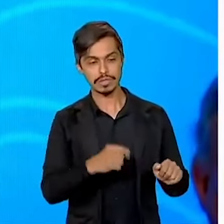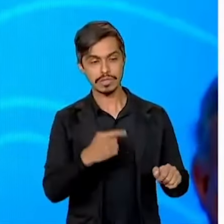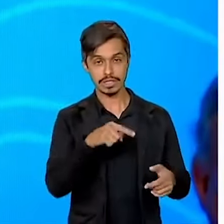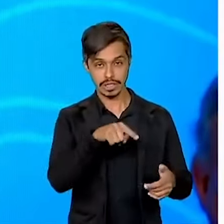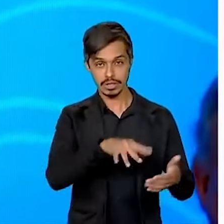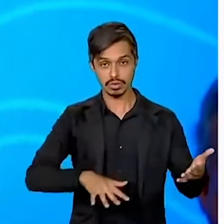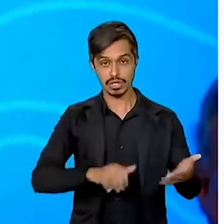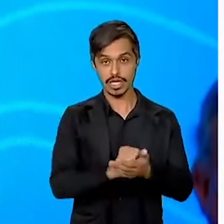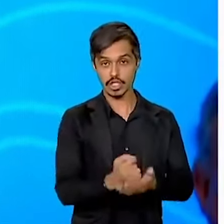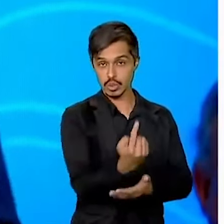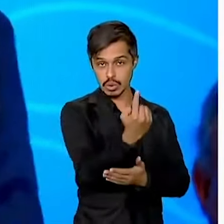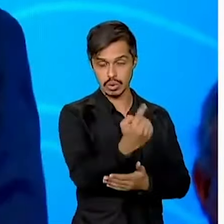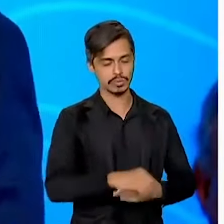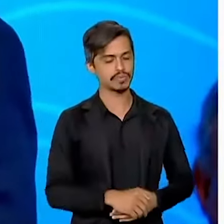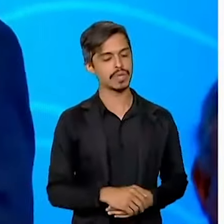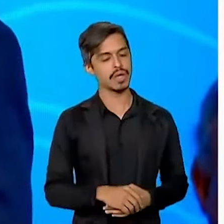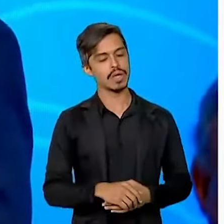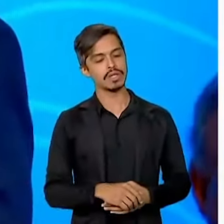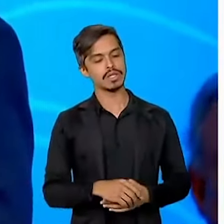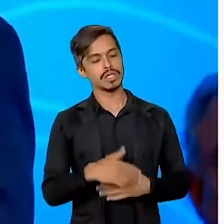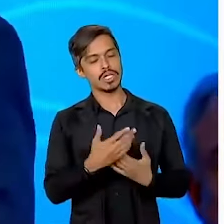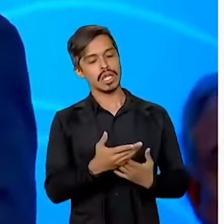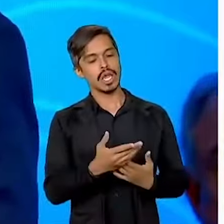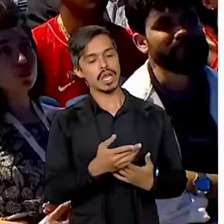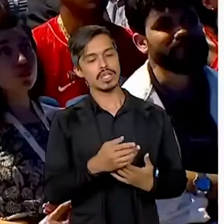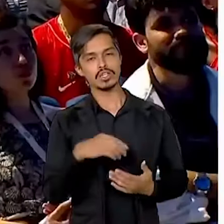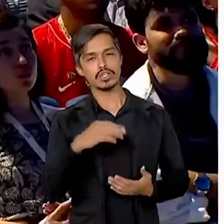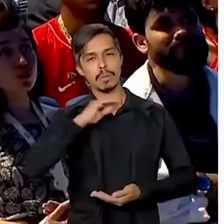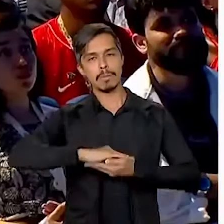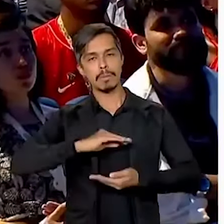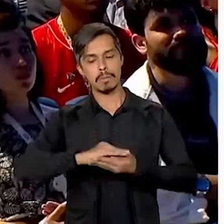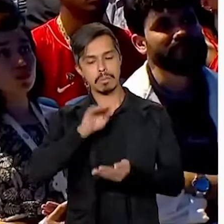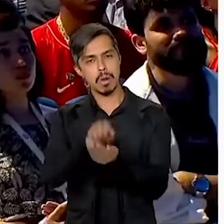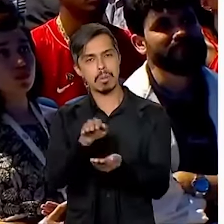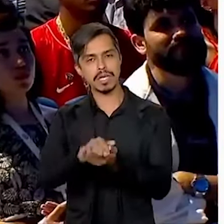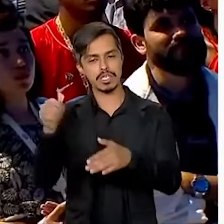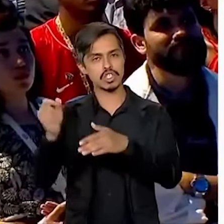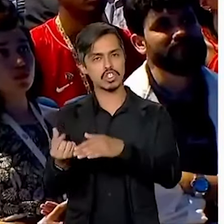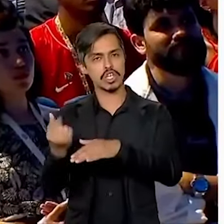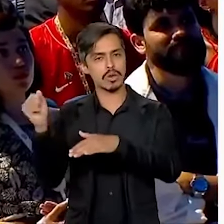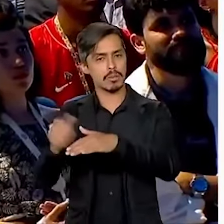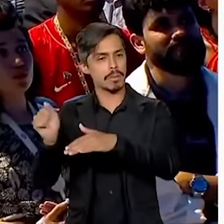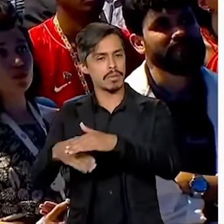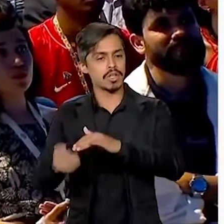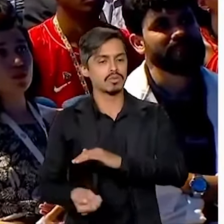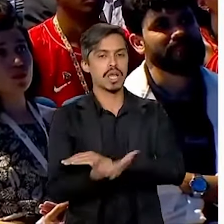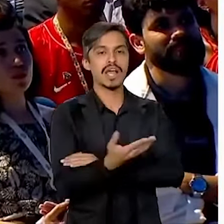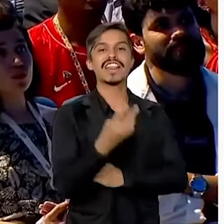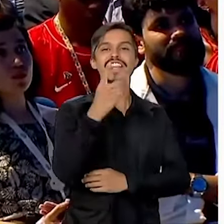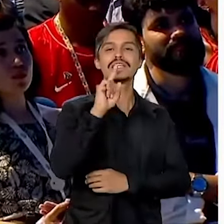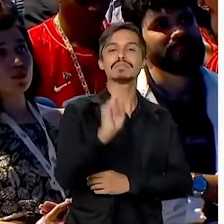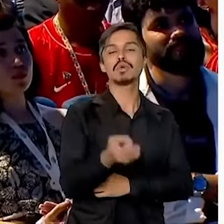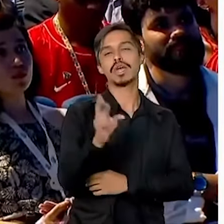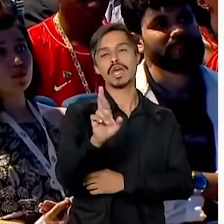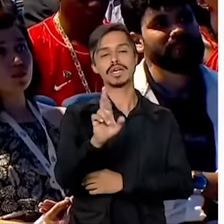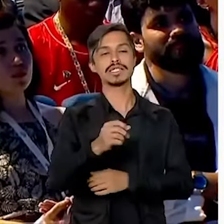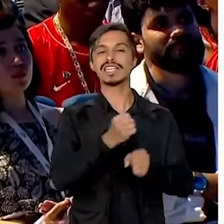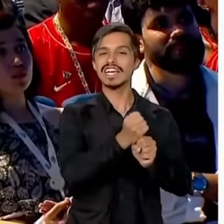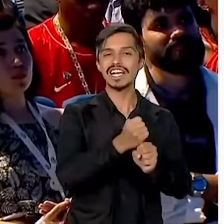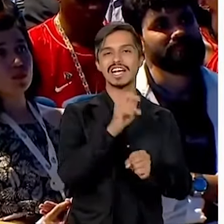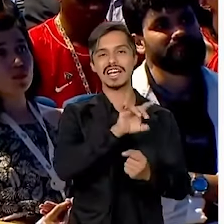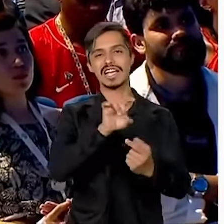Único. E a gente vai dar uma poupança de R$3 mil por ano. 10 prestações